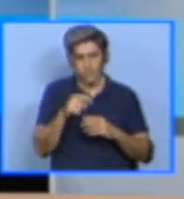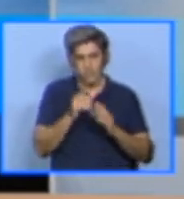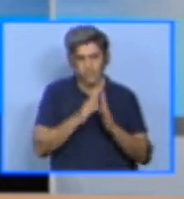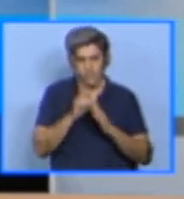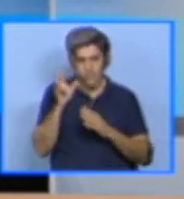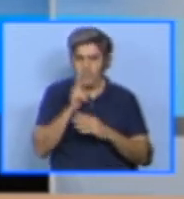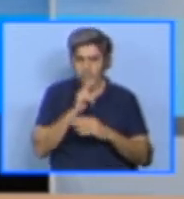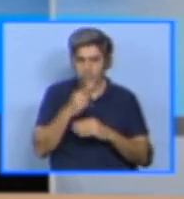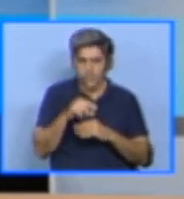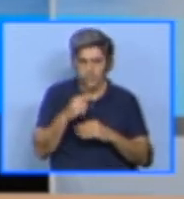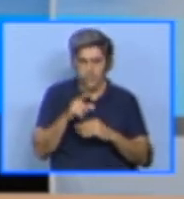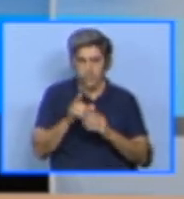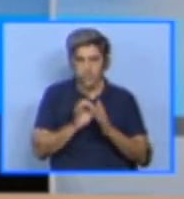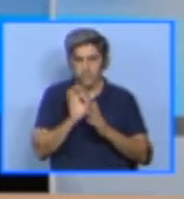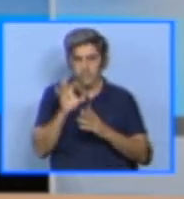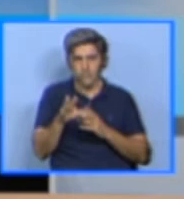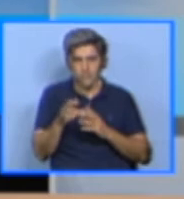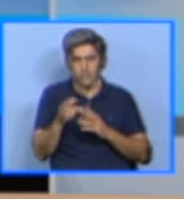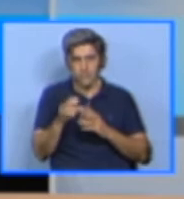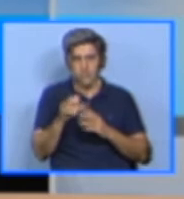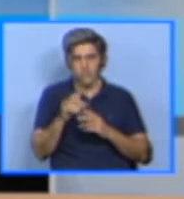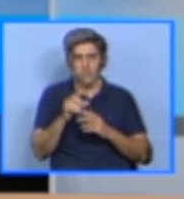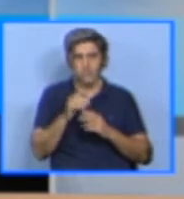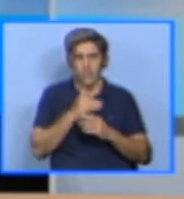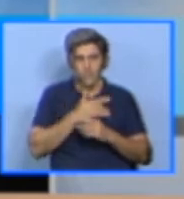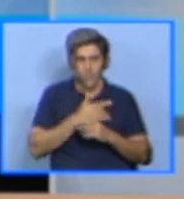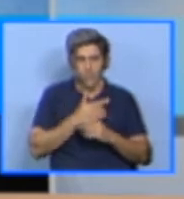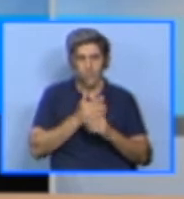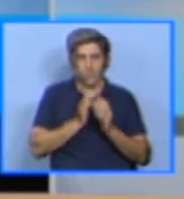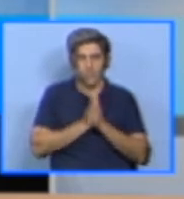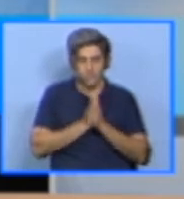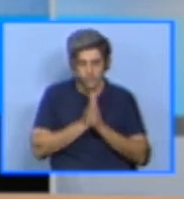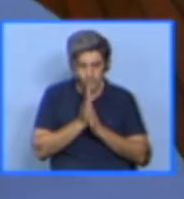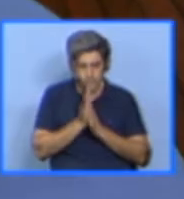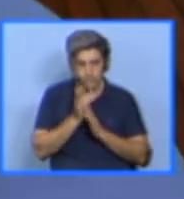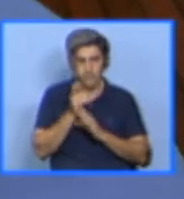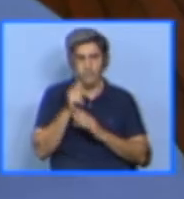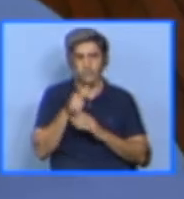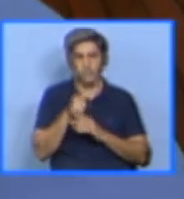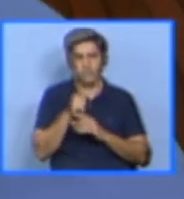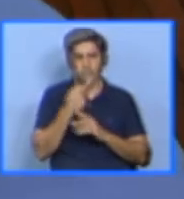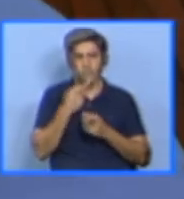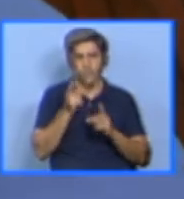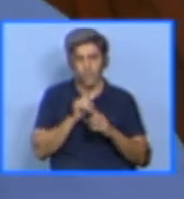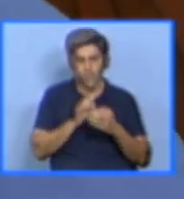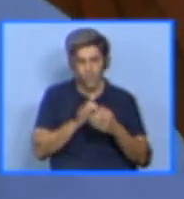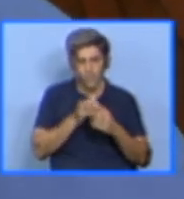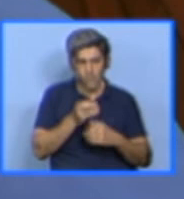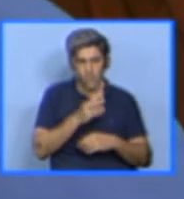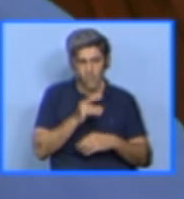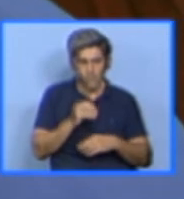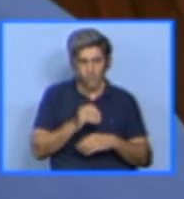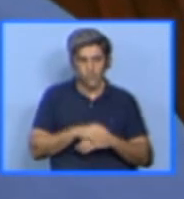Santuário de Fátima, esta mensagem de amor e de oração para a reconciliação entre os povos. E,